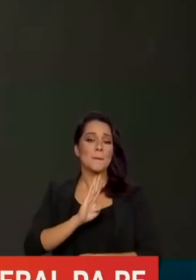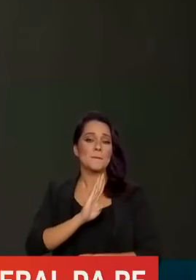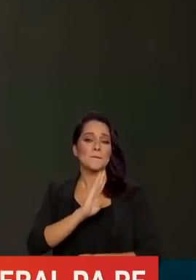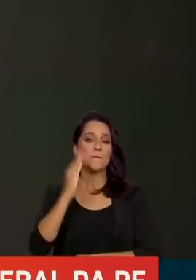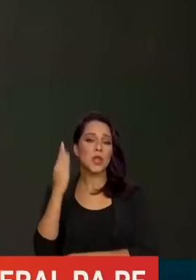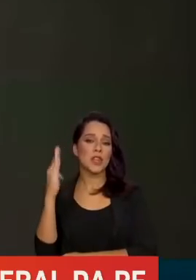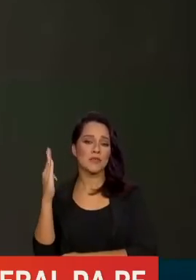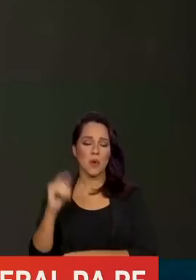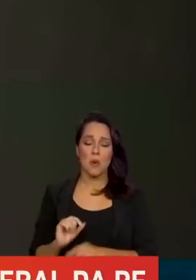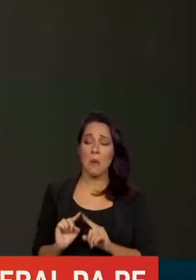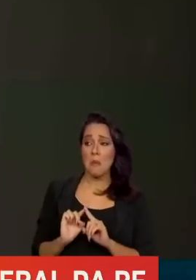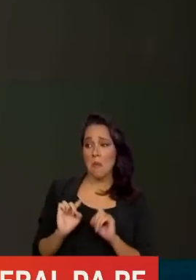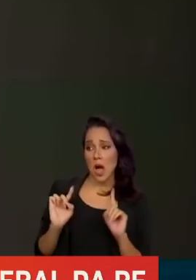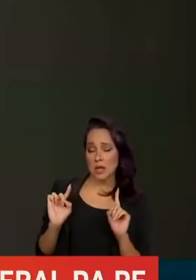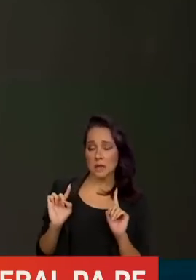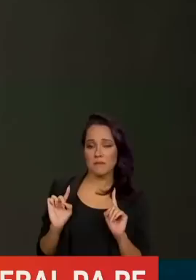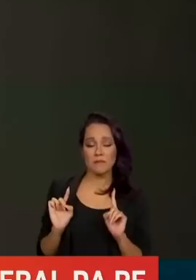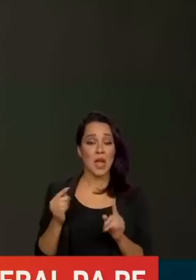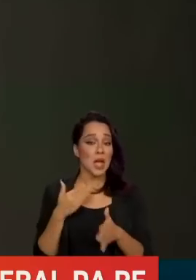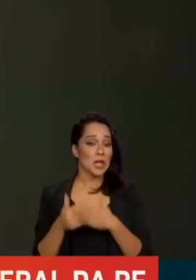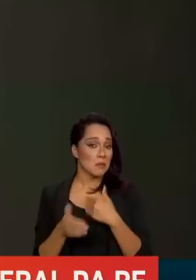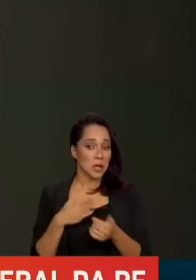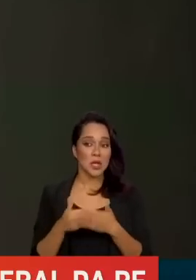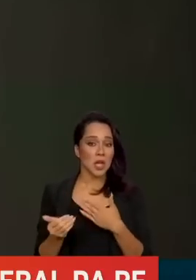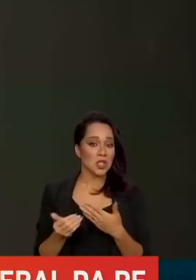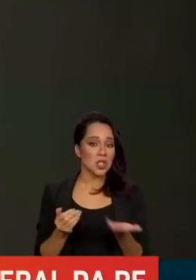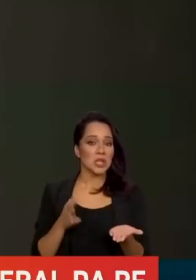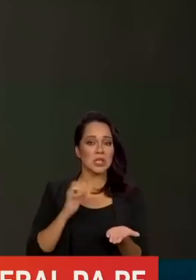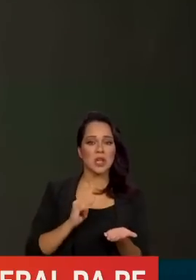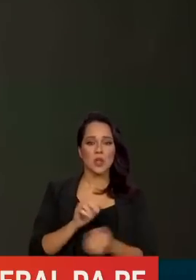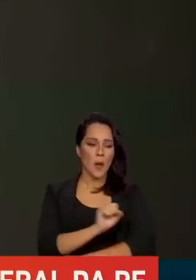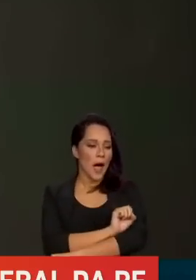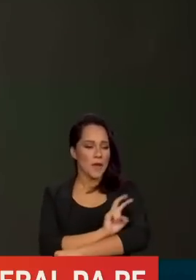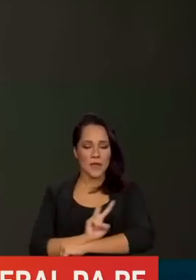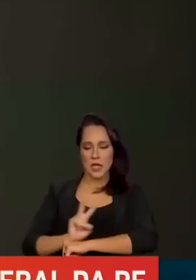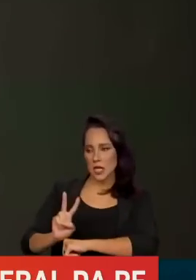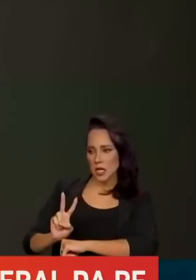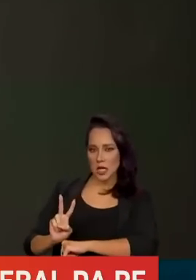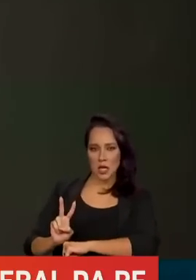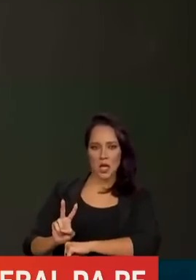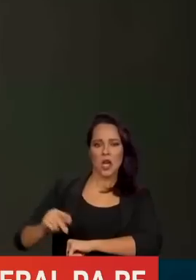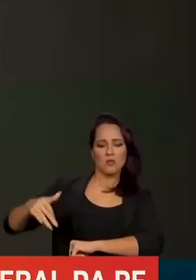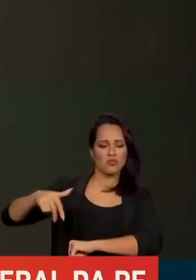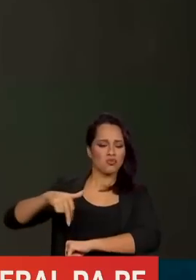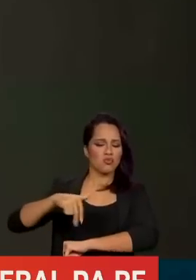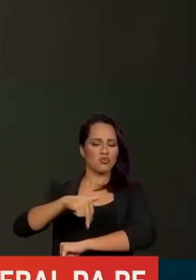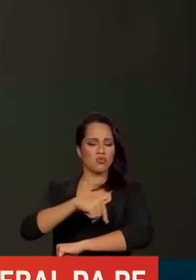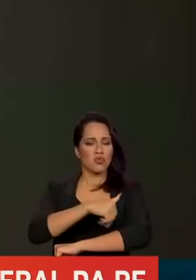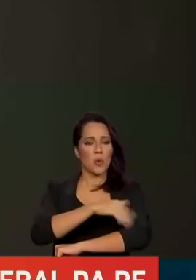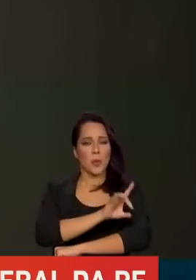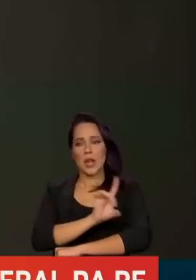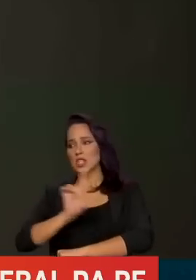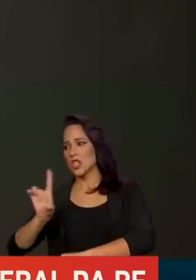mas independentemente de uma avenida transitarmos pela